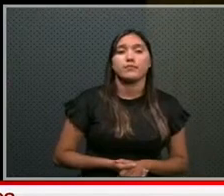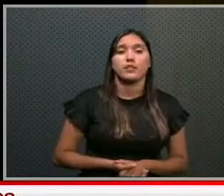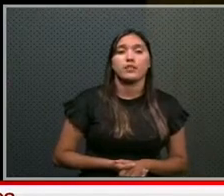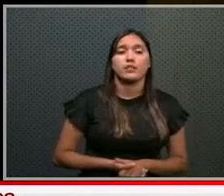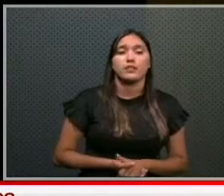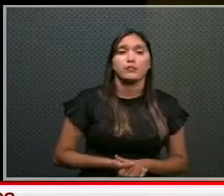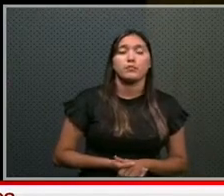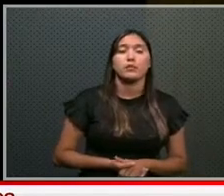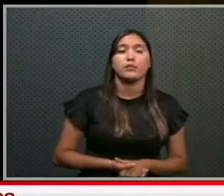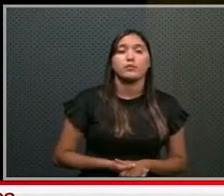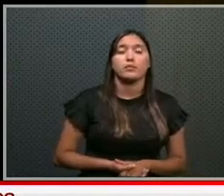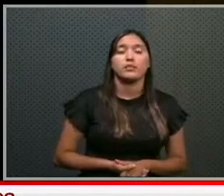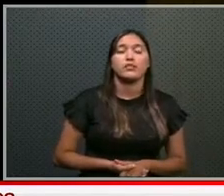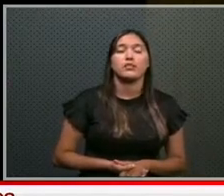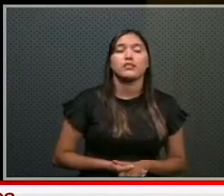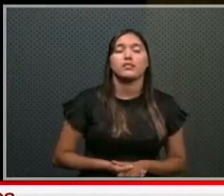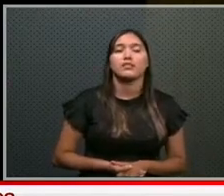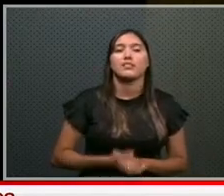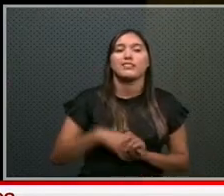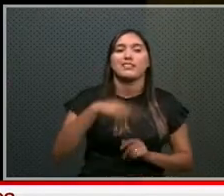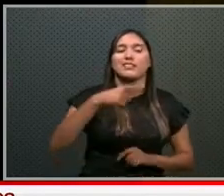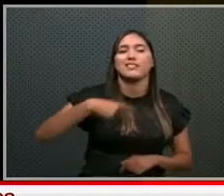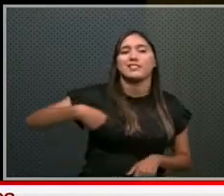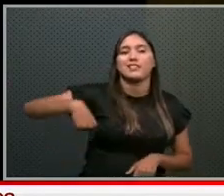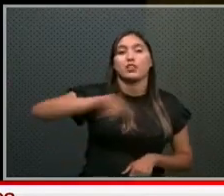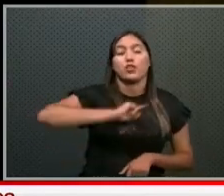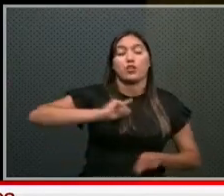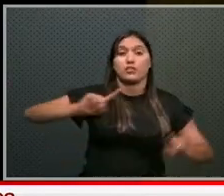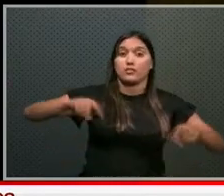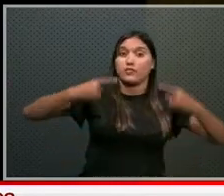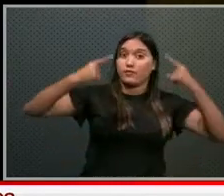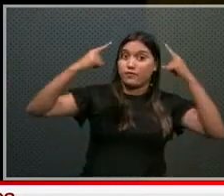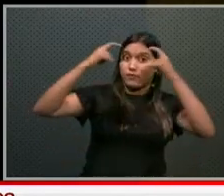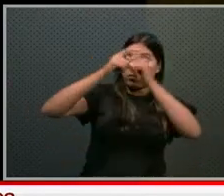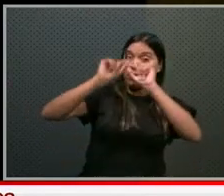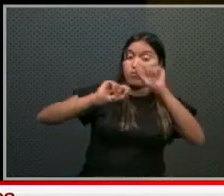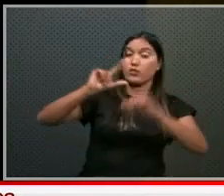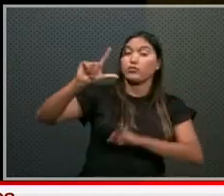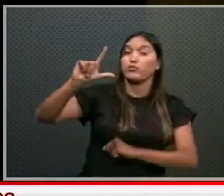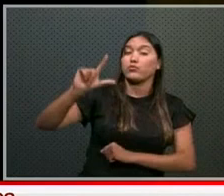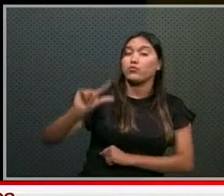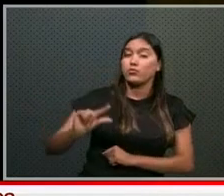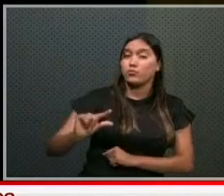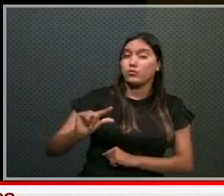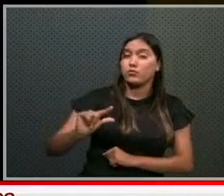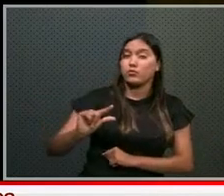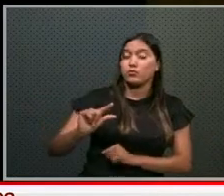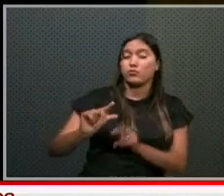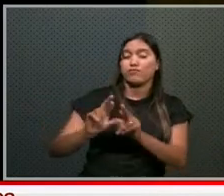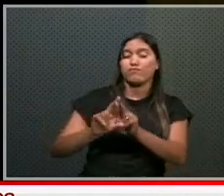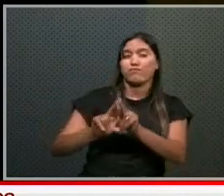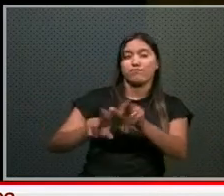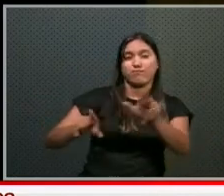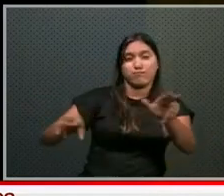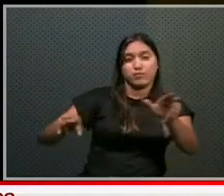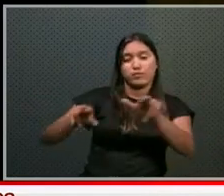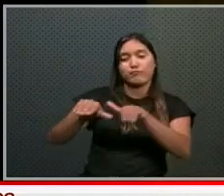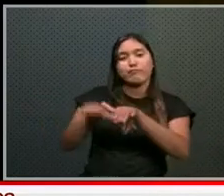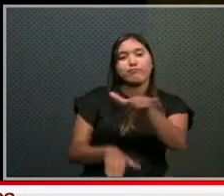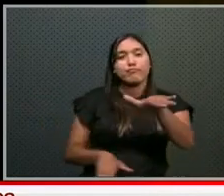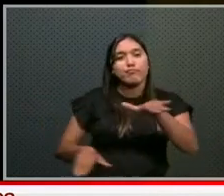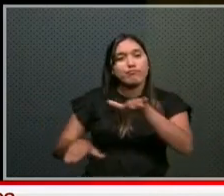Deputado o nosso grande urgente desafio será reduzir justamente essa heterogeneidade tecnológica